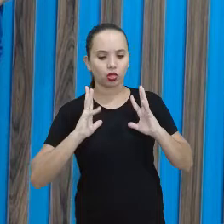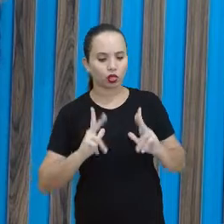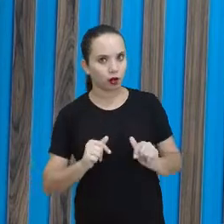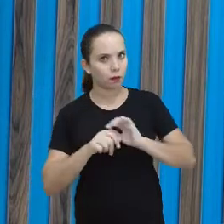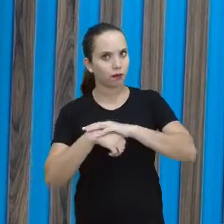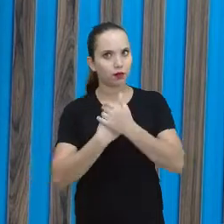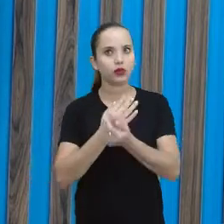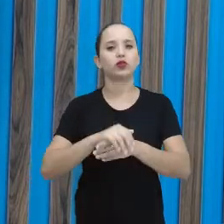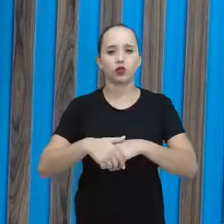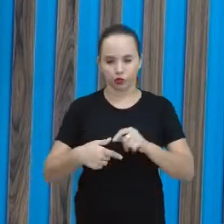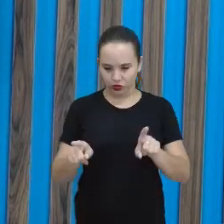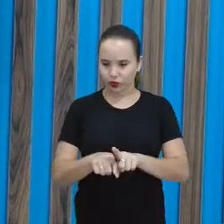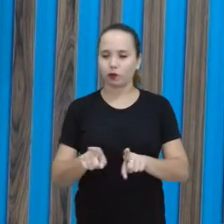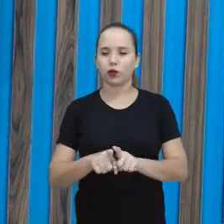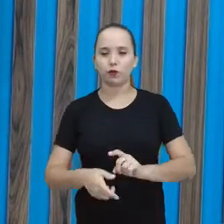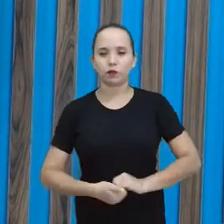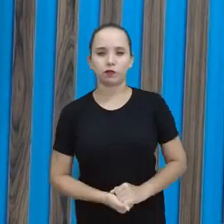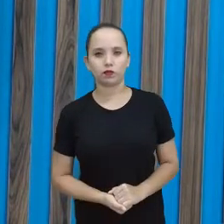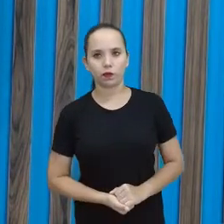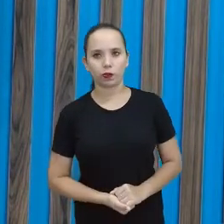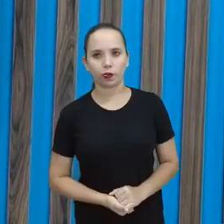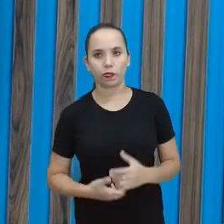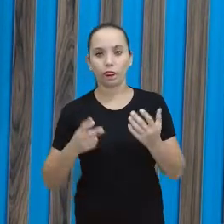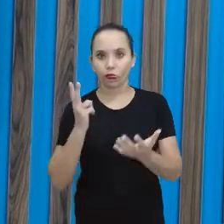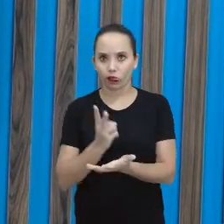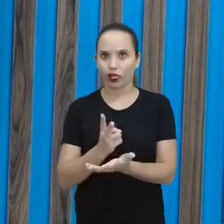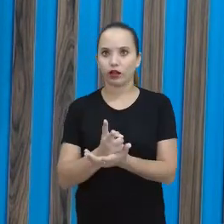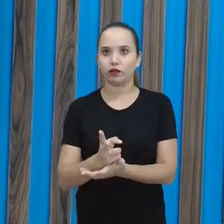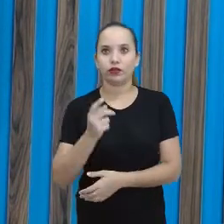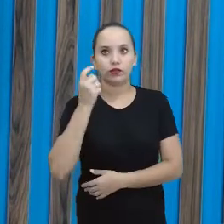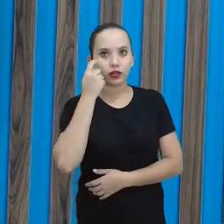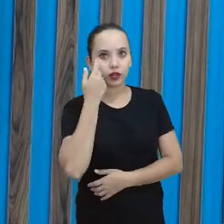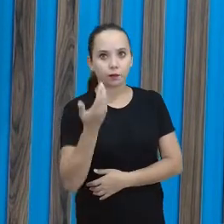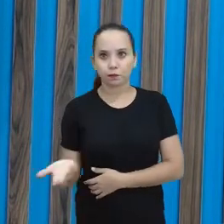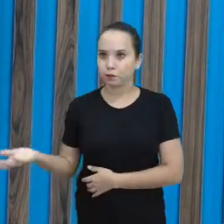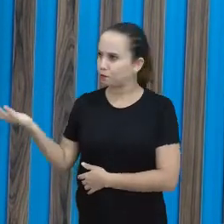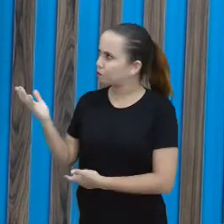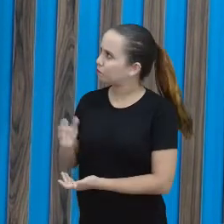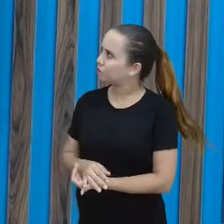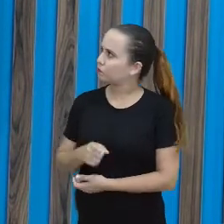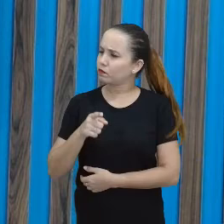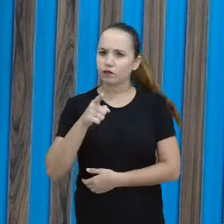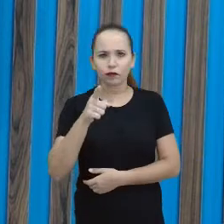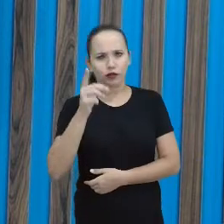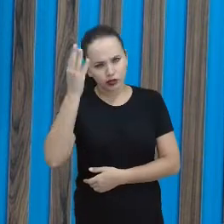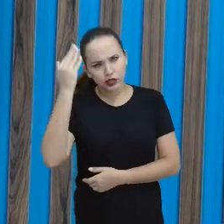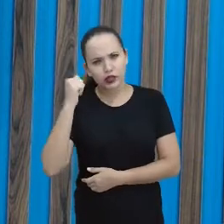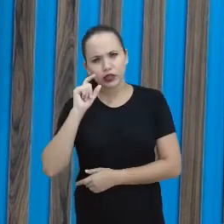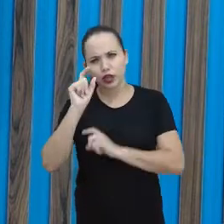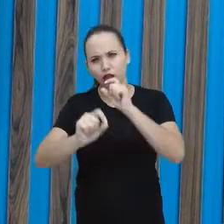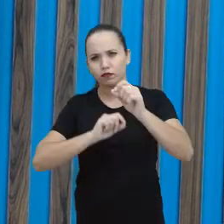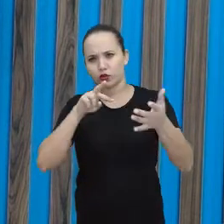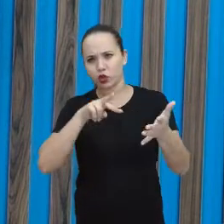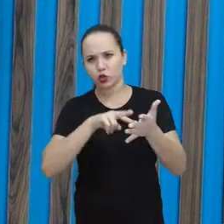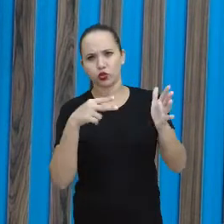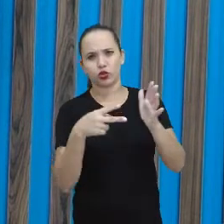mãos antes de se alimentar, tá bom? Seguindo, então, você sabe o que significa a